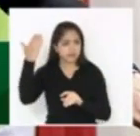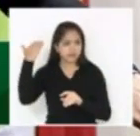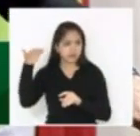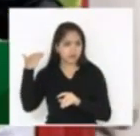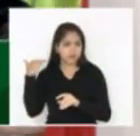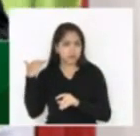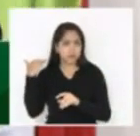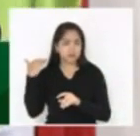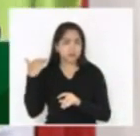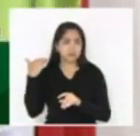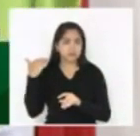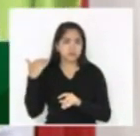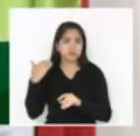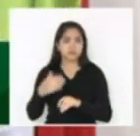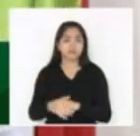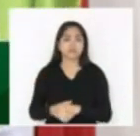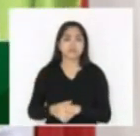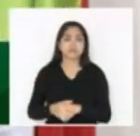Então eu quero